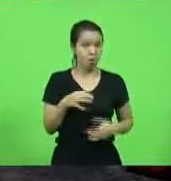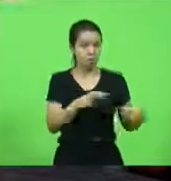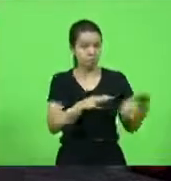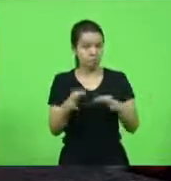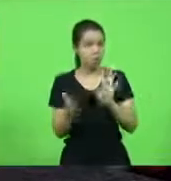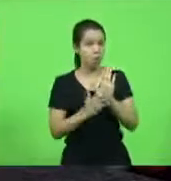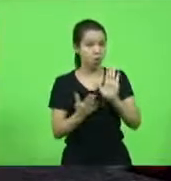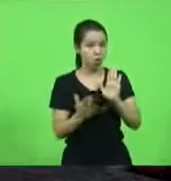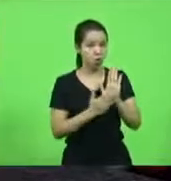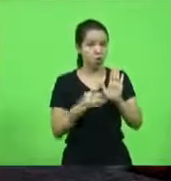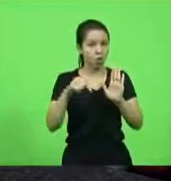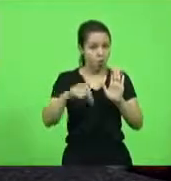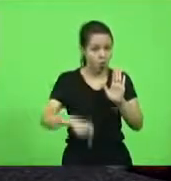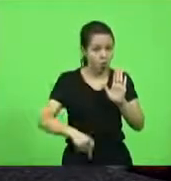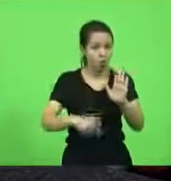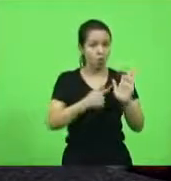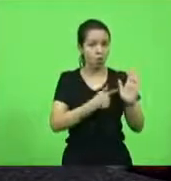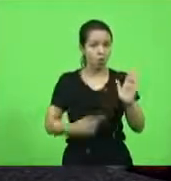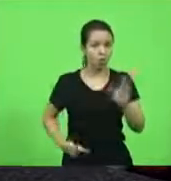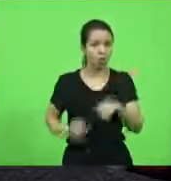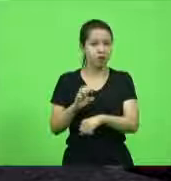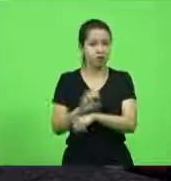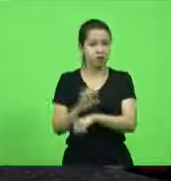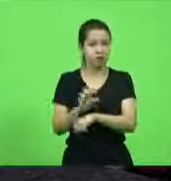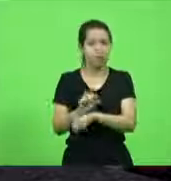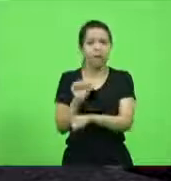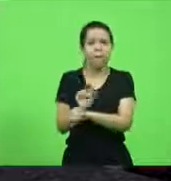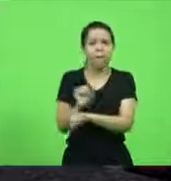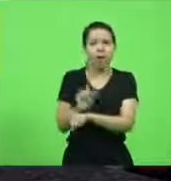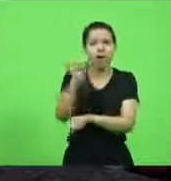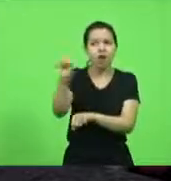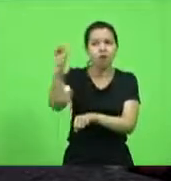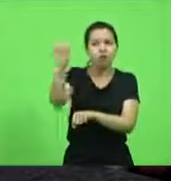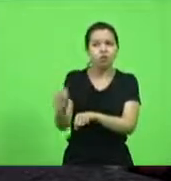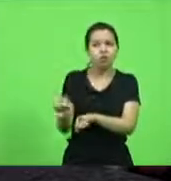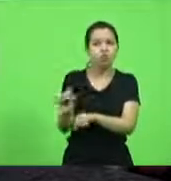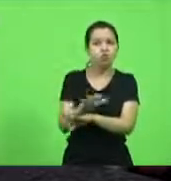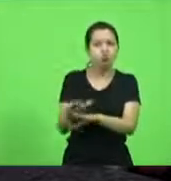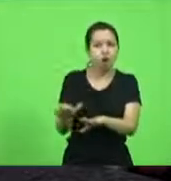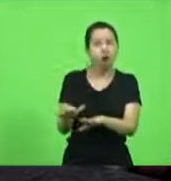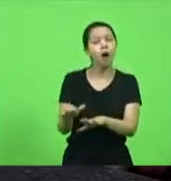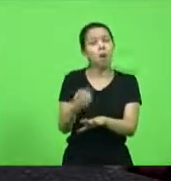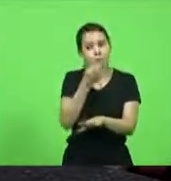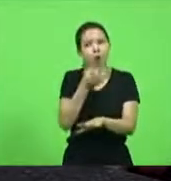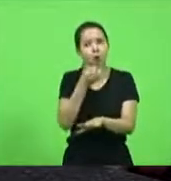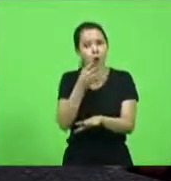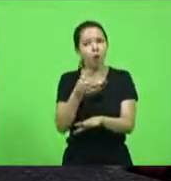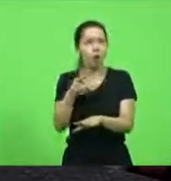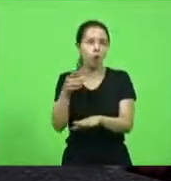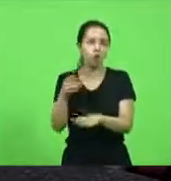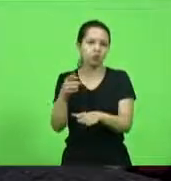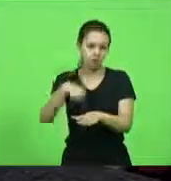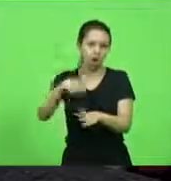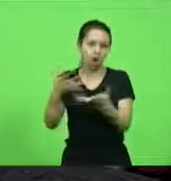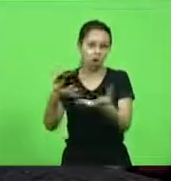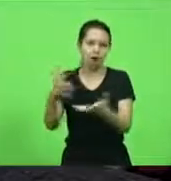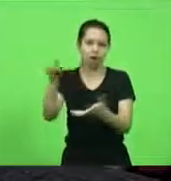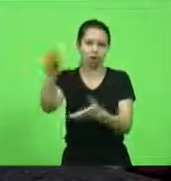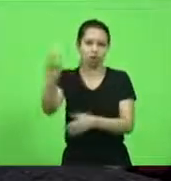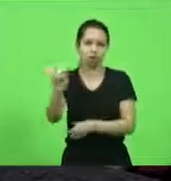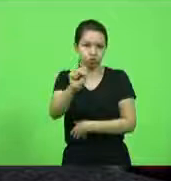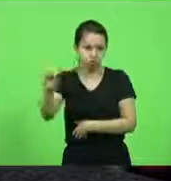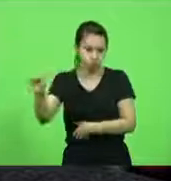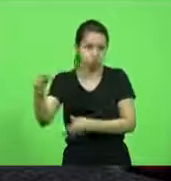não espere só o SUS Nacional. O ideal é que as vacinas venham do SUS Nacional. Isso todo mundo sabe. Mas se